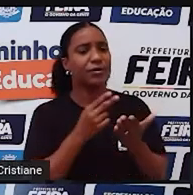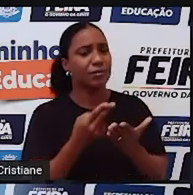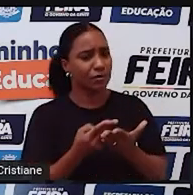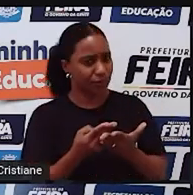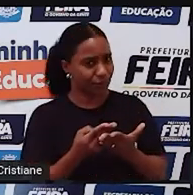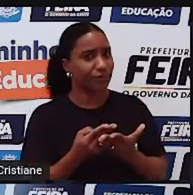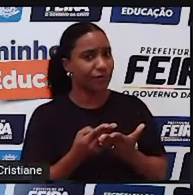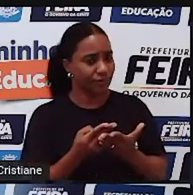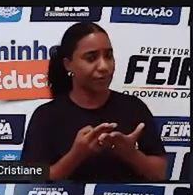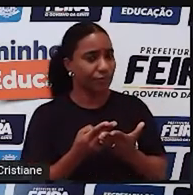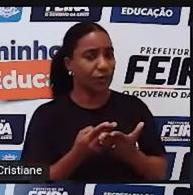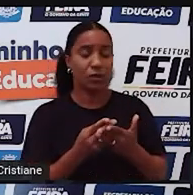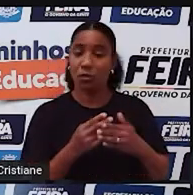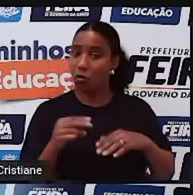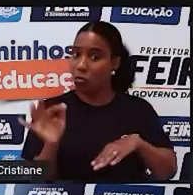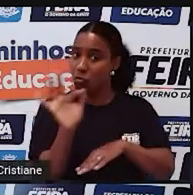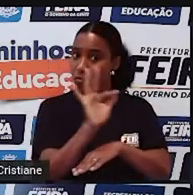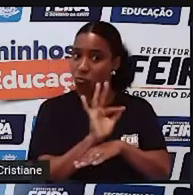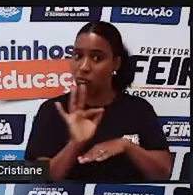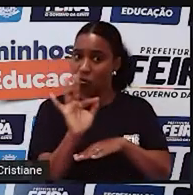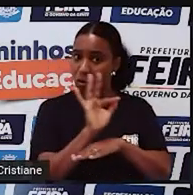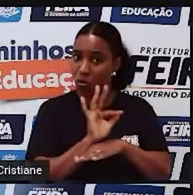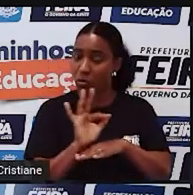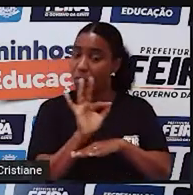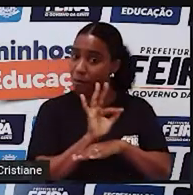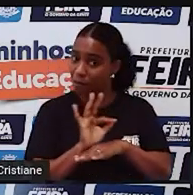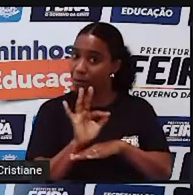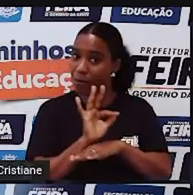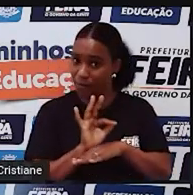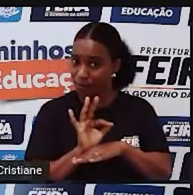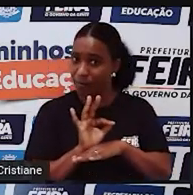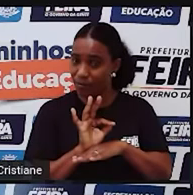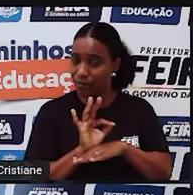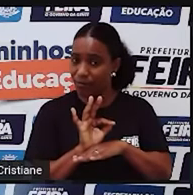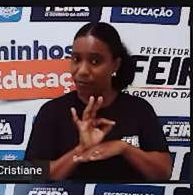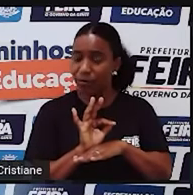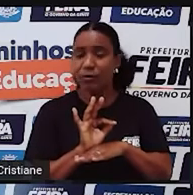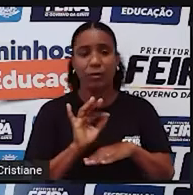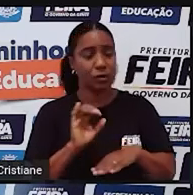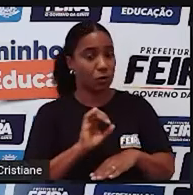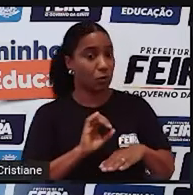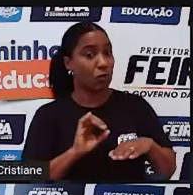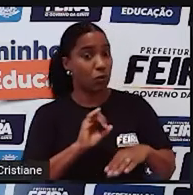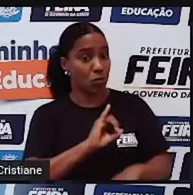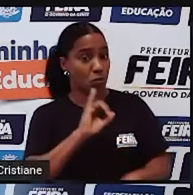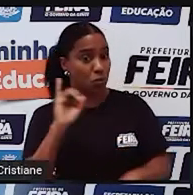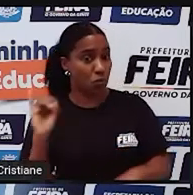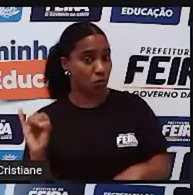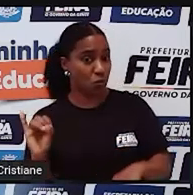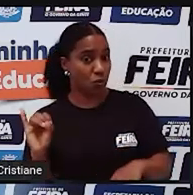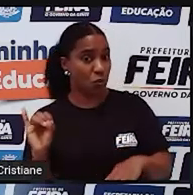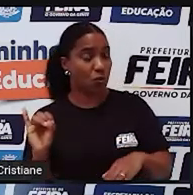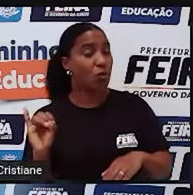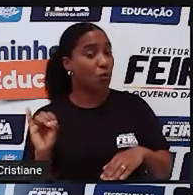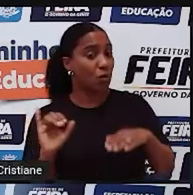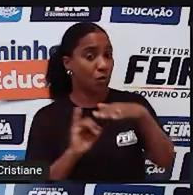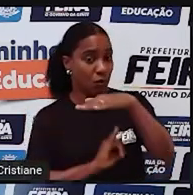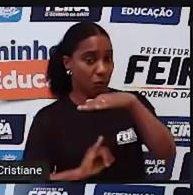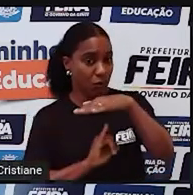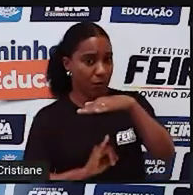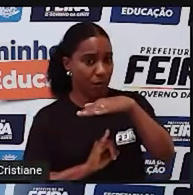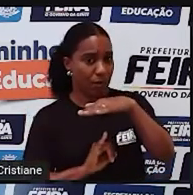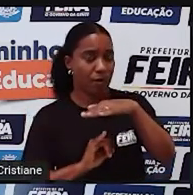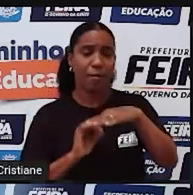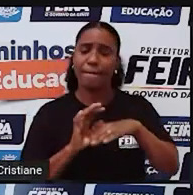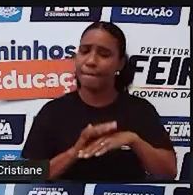utilizam de maneira mais formal quando você não tem muita intimidade com a pessoa, para perguntar como ela está. Então,